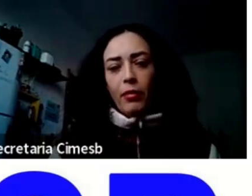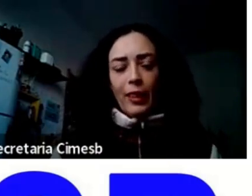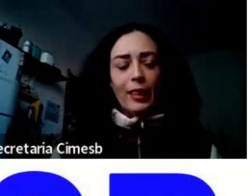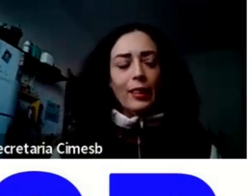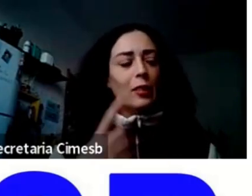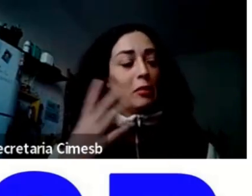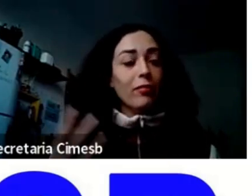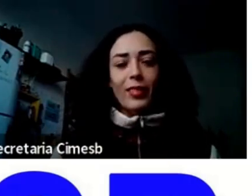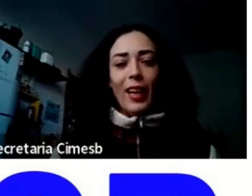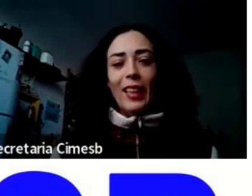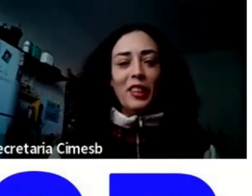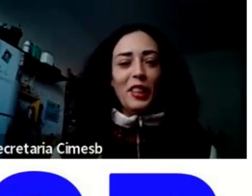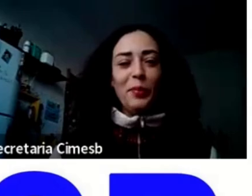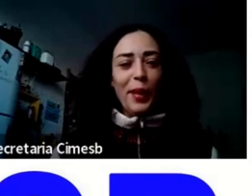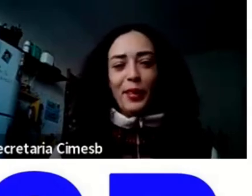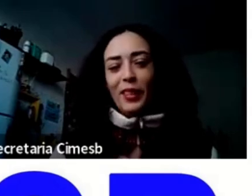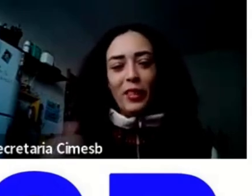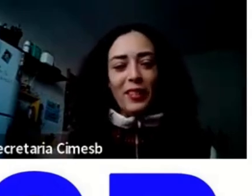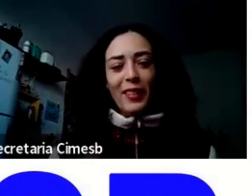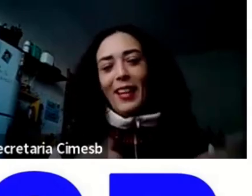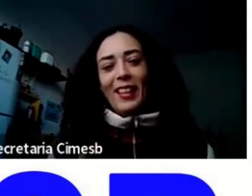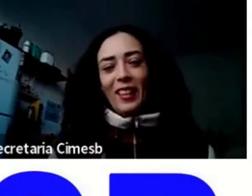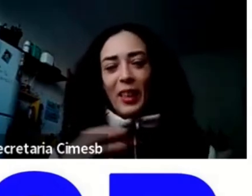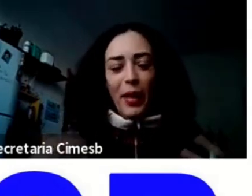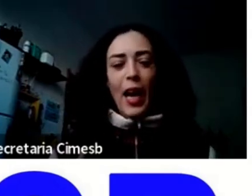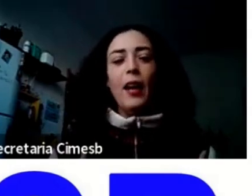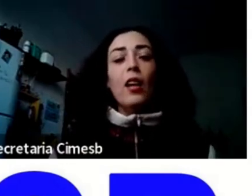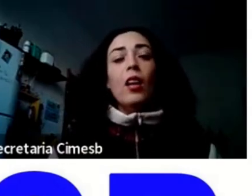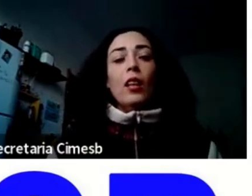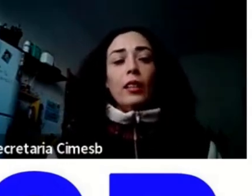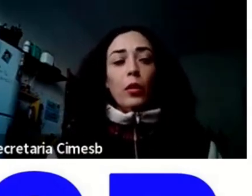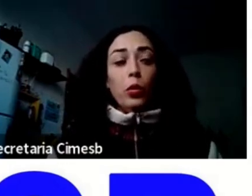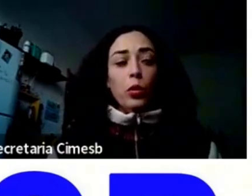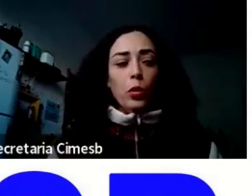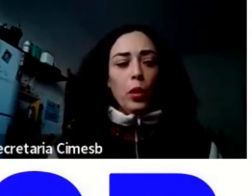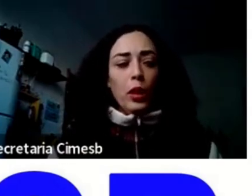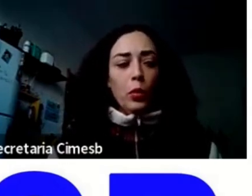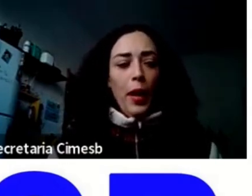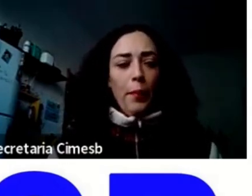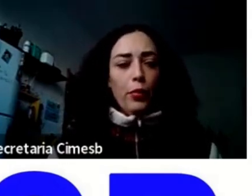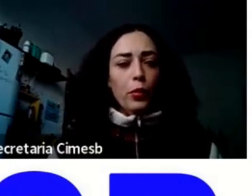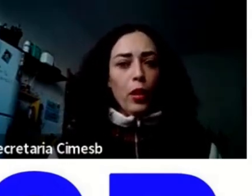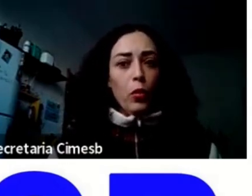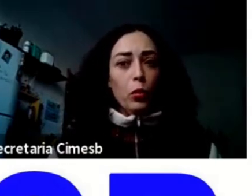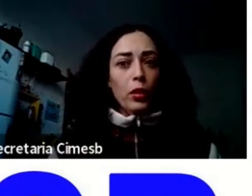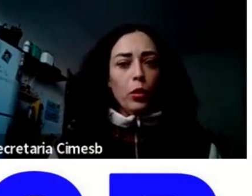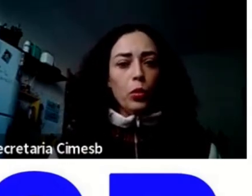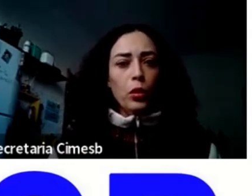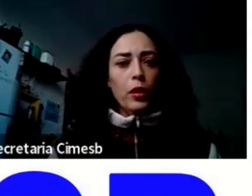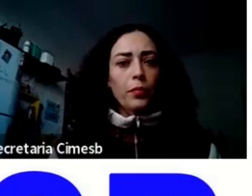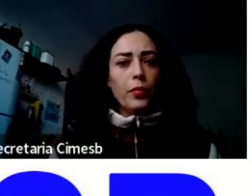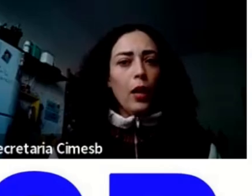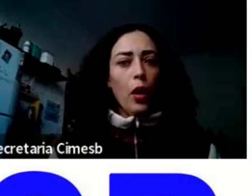está perto, em trânsito, dá aquele desespero, assim, ó, tem que sair, tem que liberar. Então, o surdo, quando é profundo,